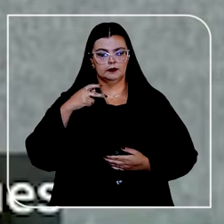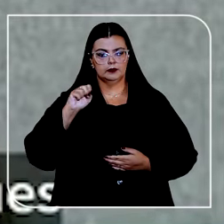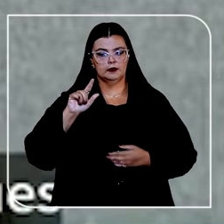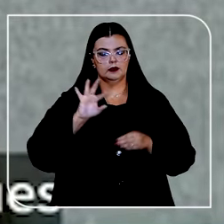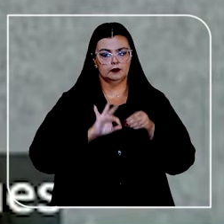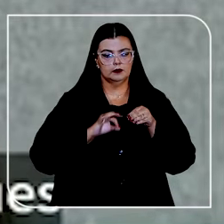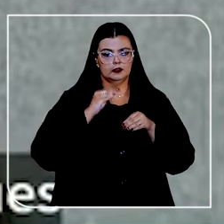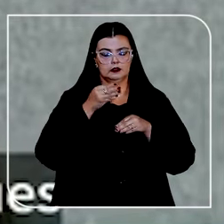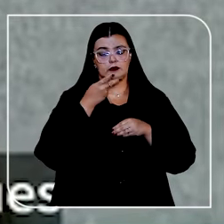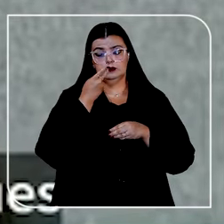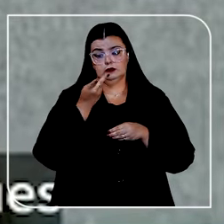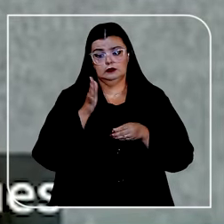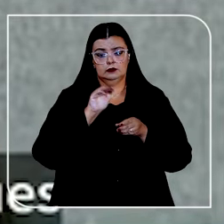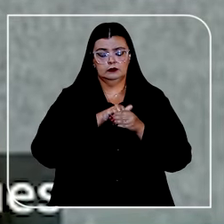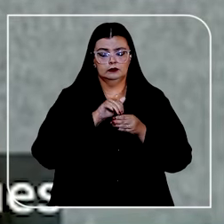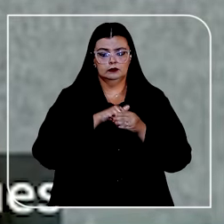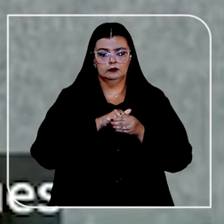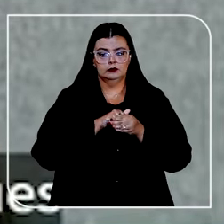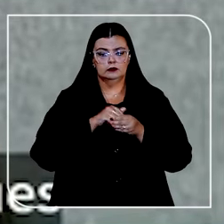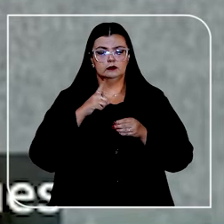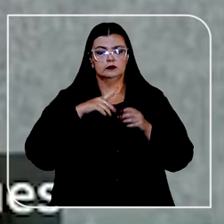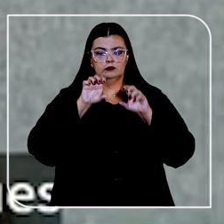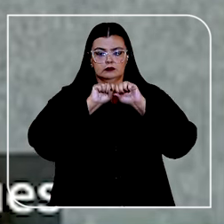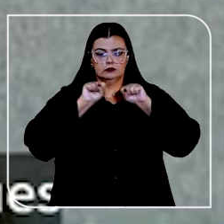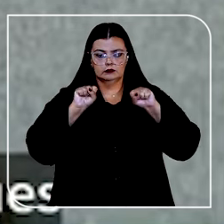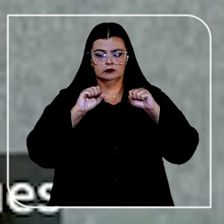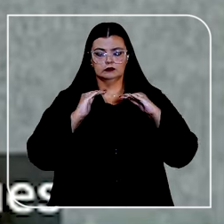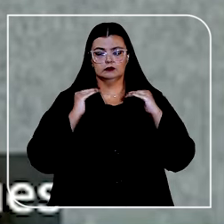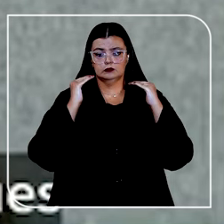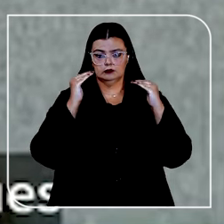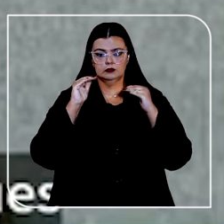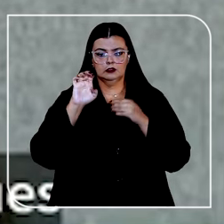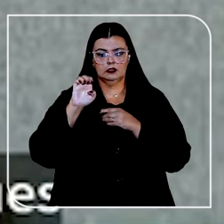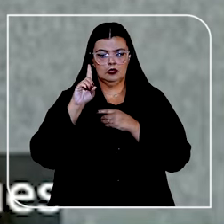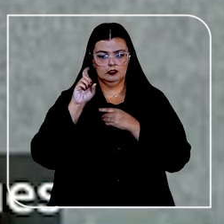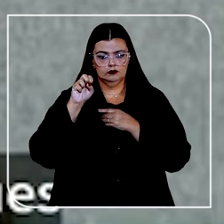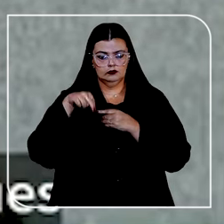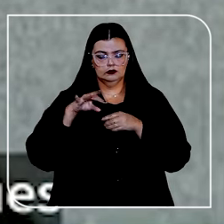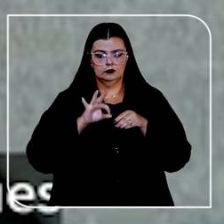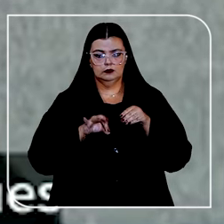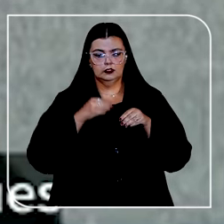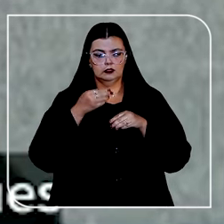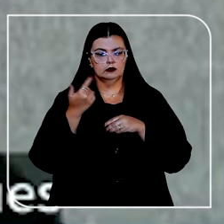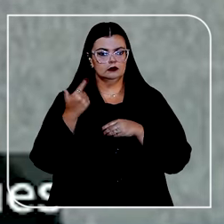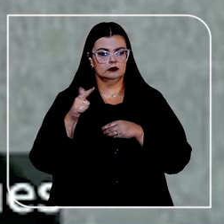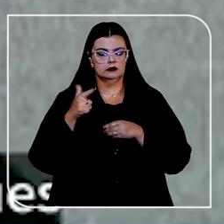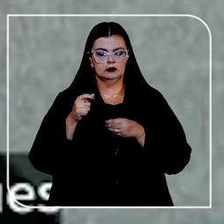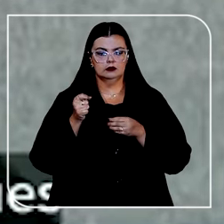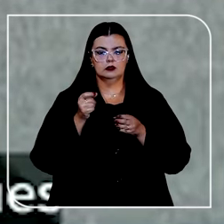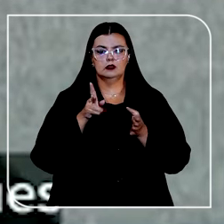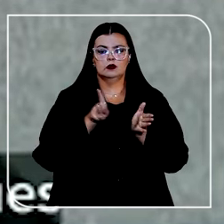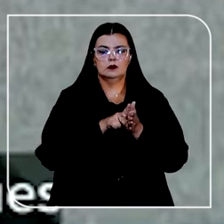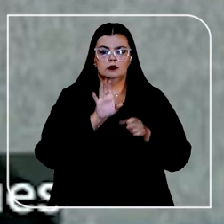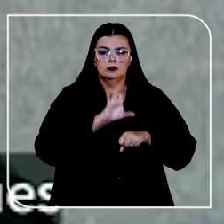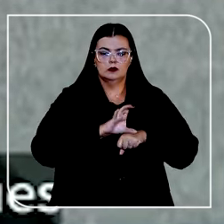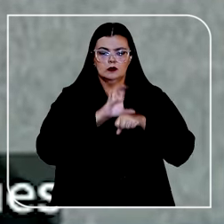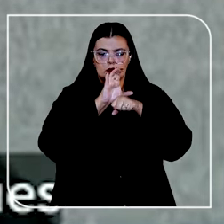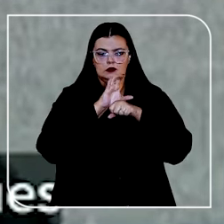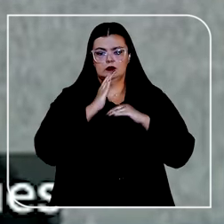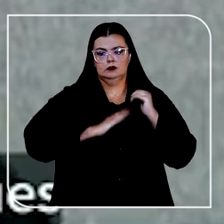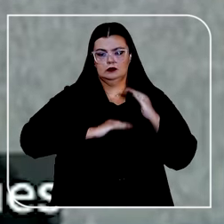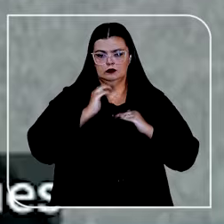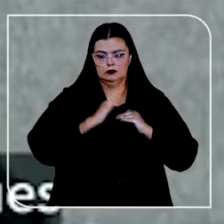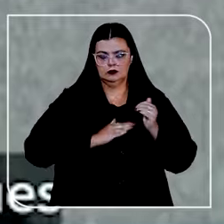Marques verificou ainda que o voto do relator do caso na corte Suprema Ministro Edson faim não distinguiu os conselhos profissionais